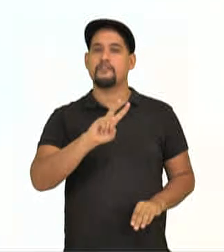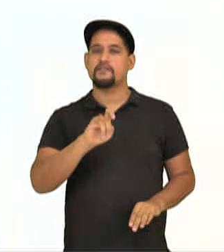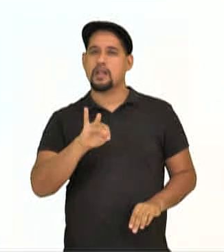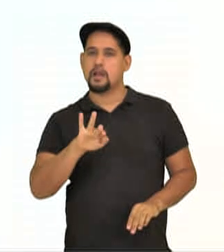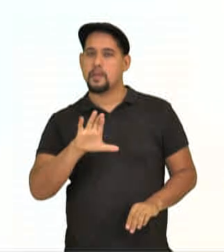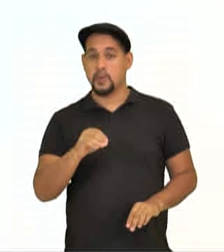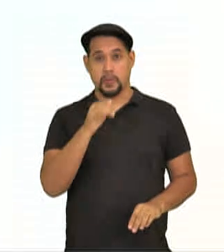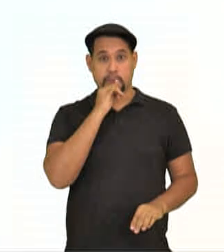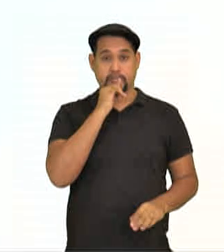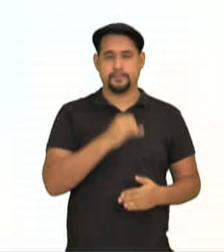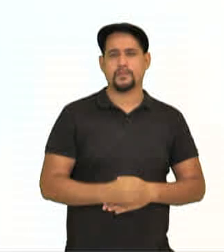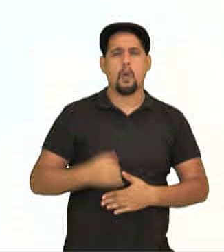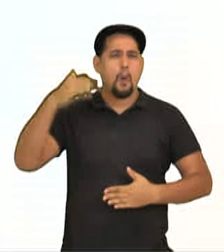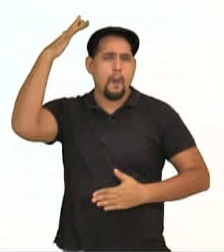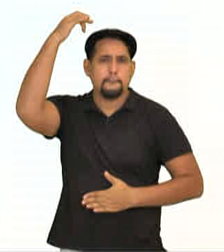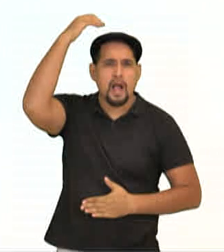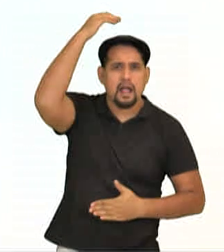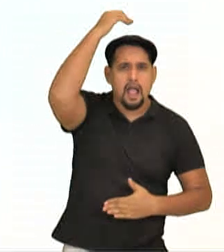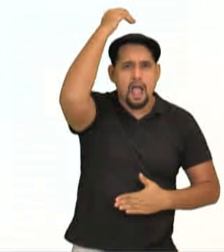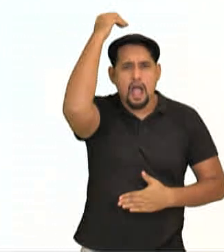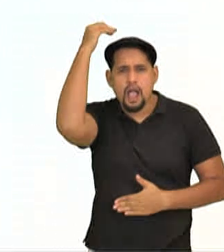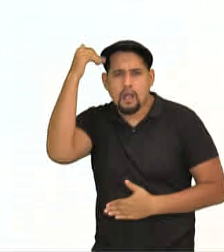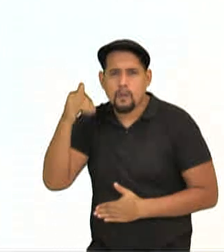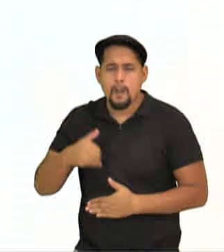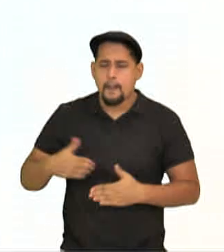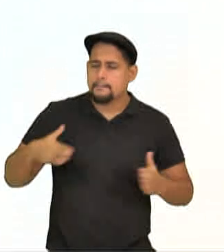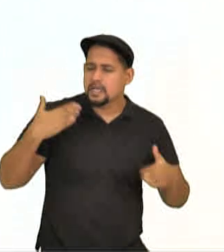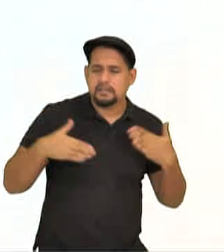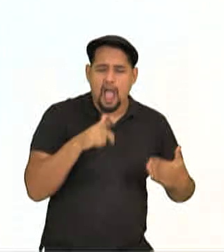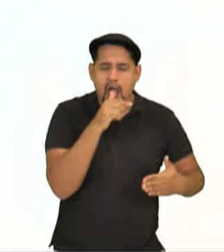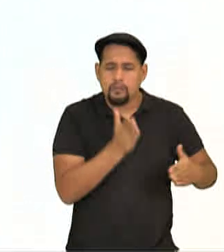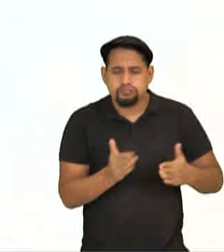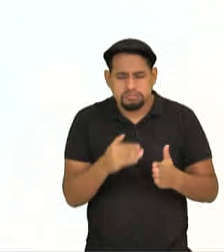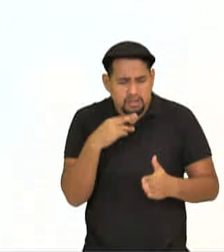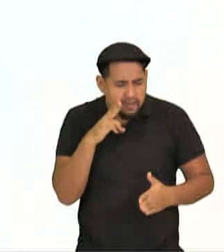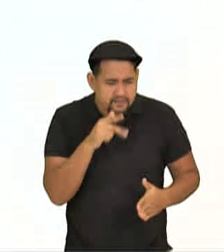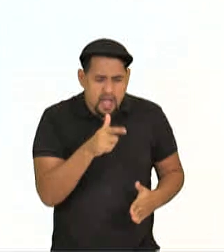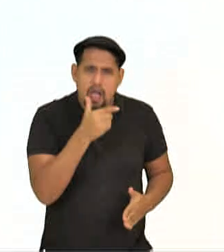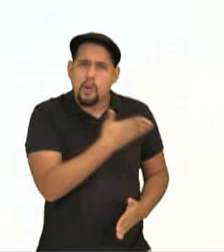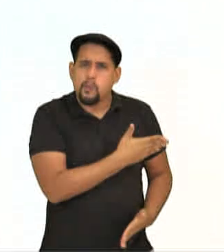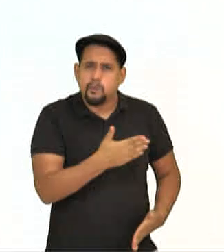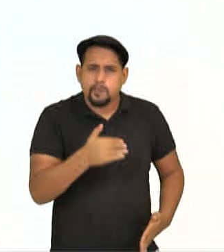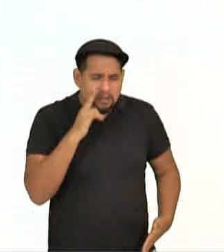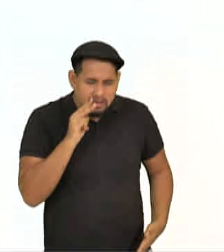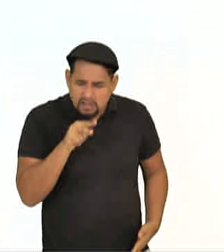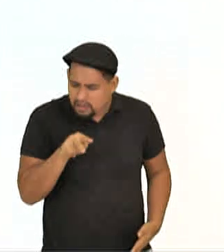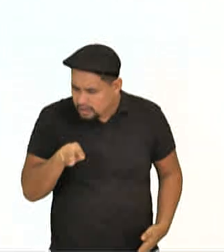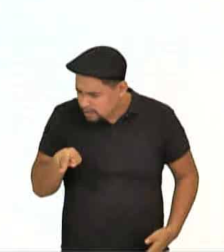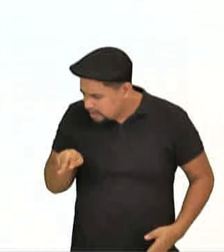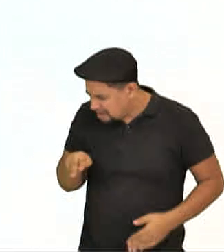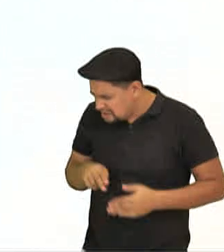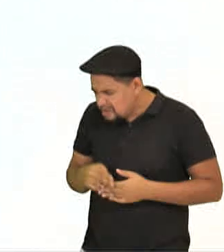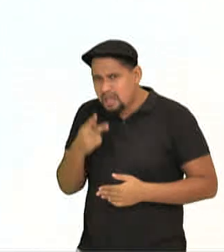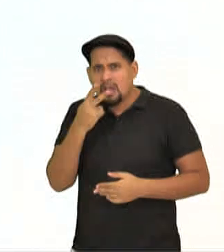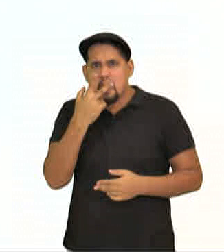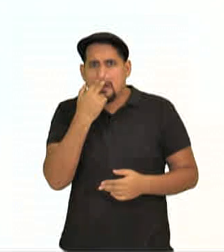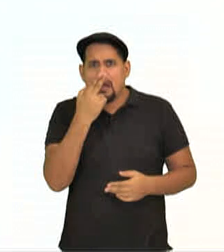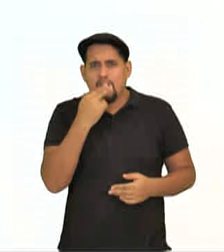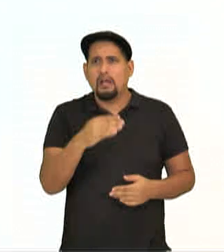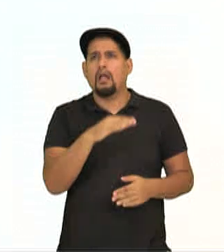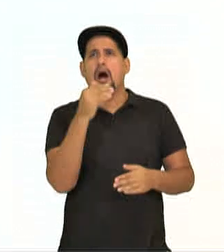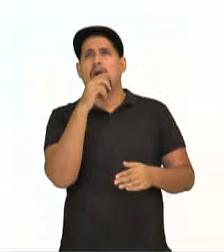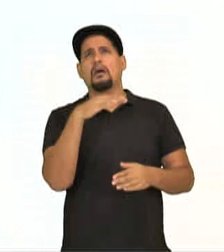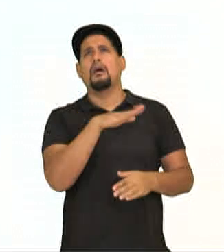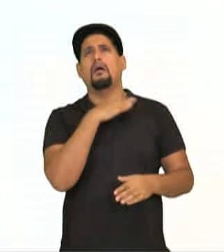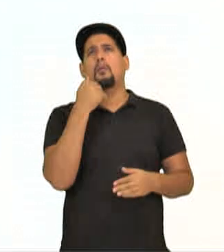Um macaco passeava à beira de um rio, quando viu um peixe dentro da água. Como não conhecia aquele animal, pensou que ele estava se afogando.